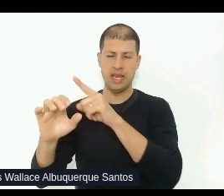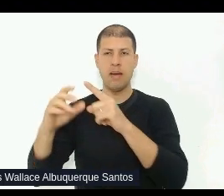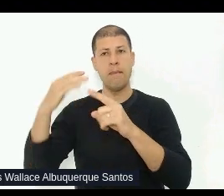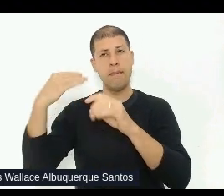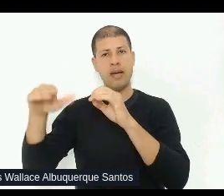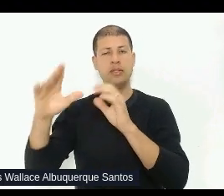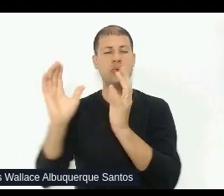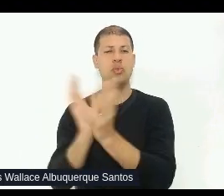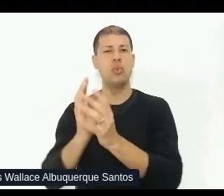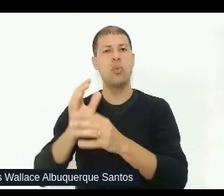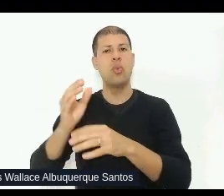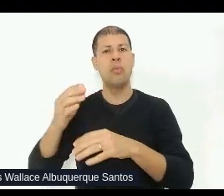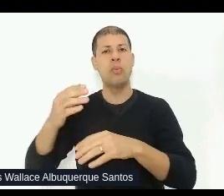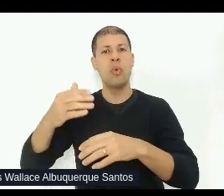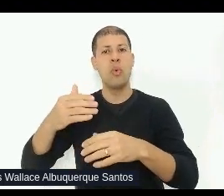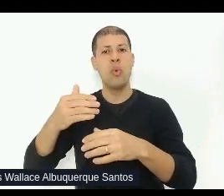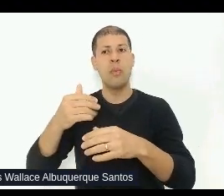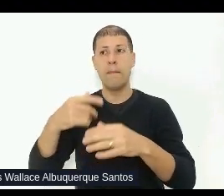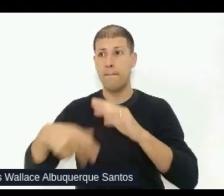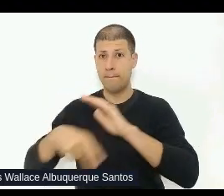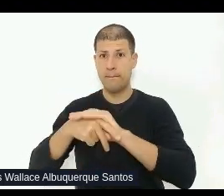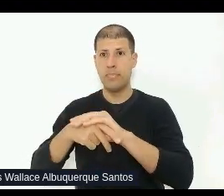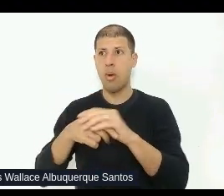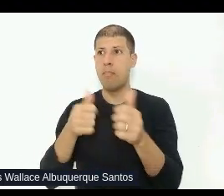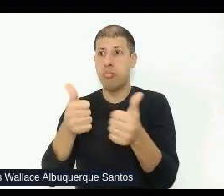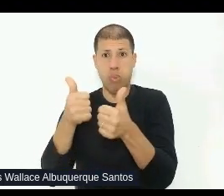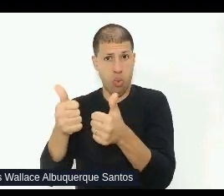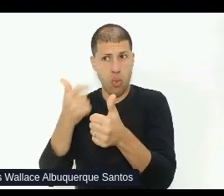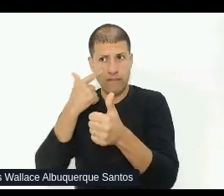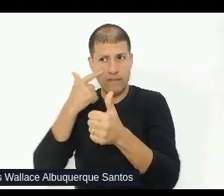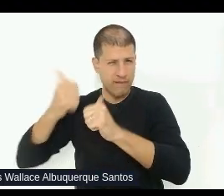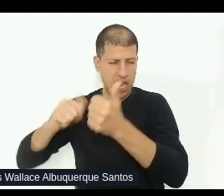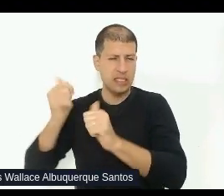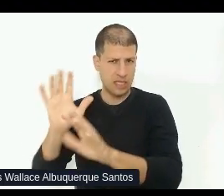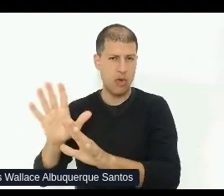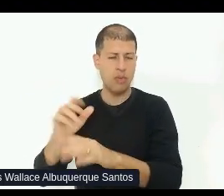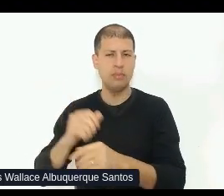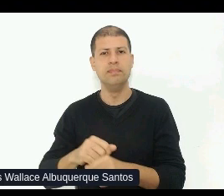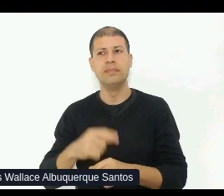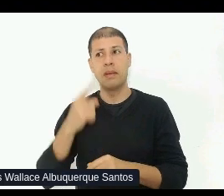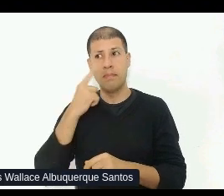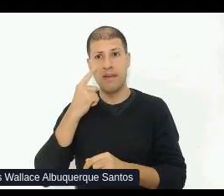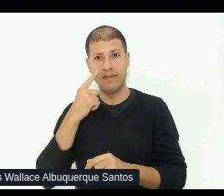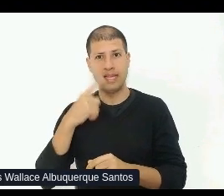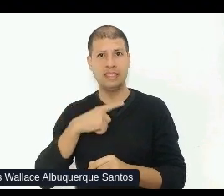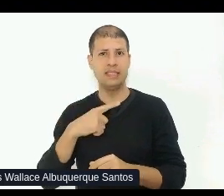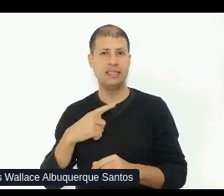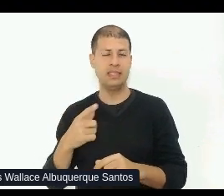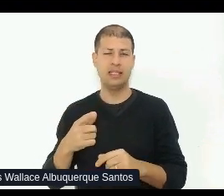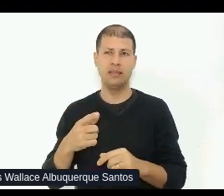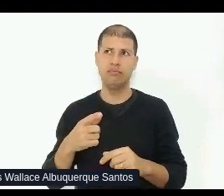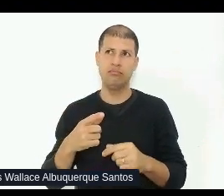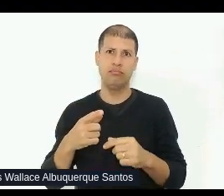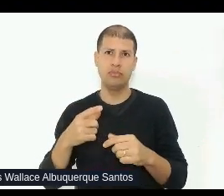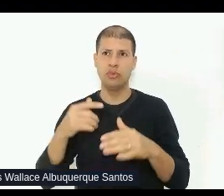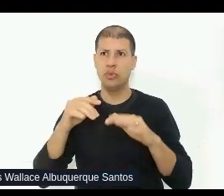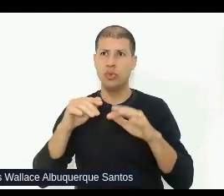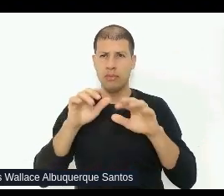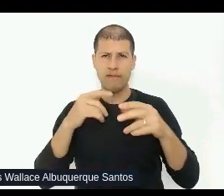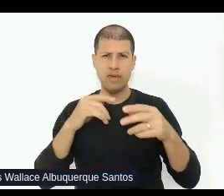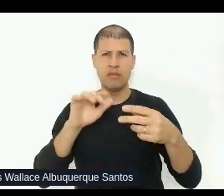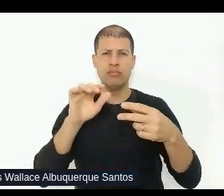fazer ali na documentação de desenvolvimento a literal que vai ser lida para